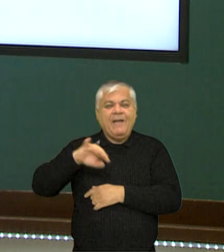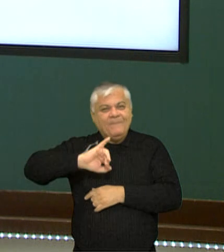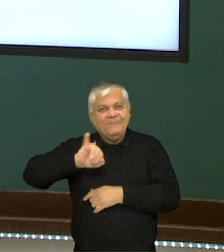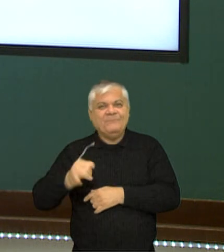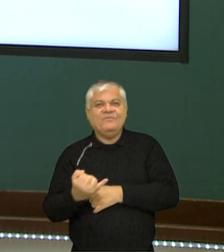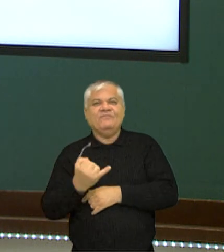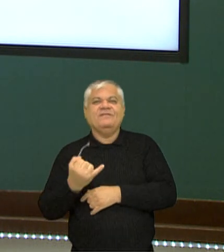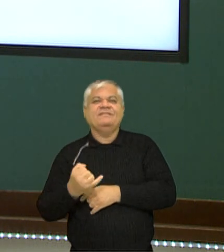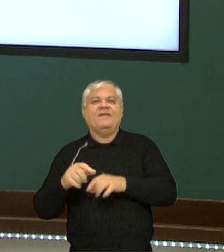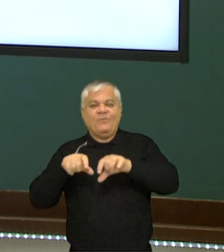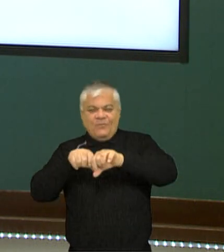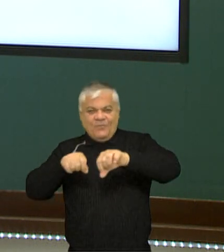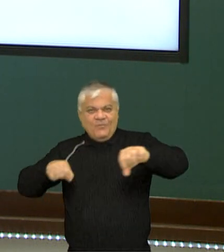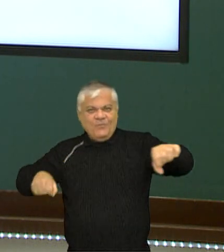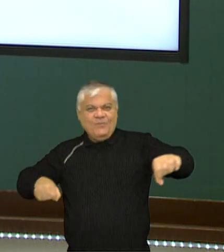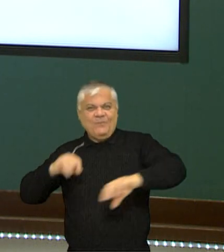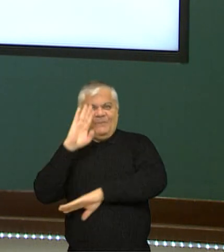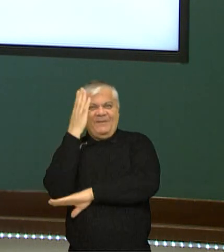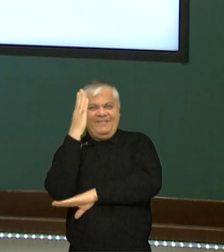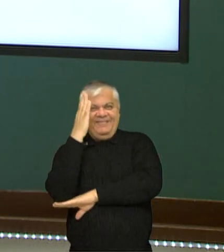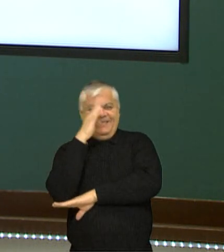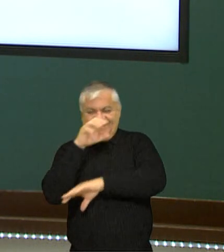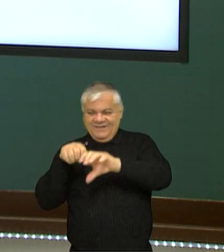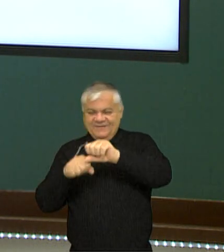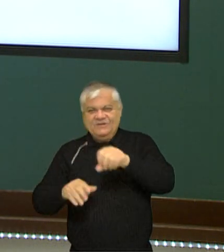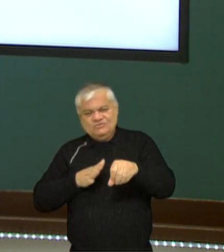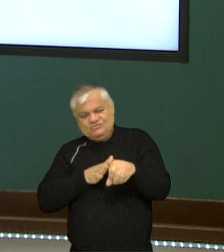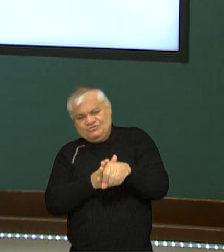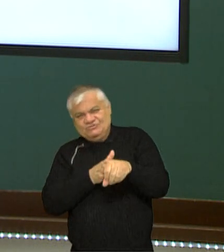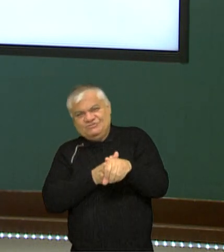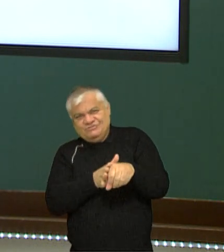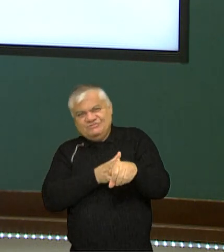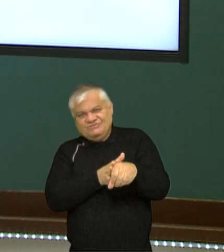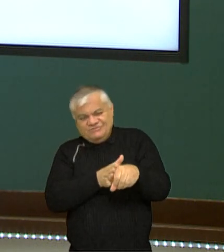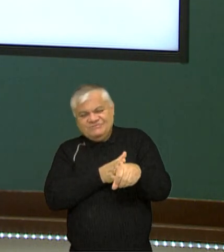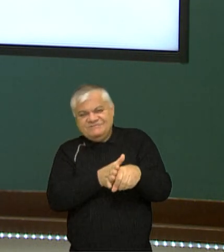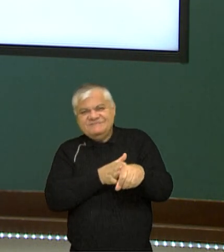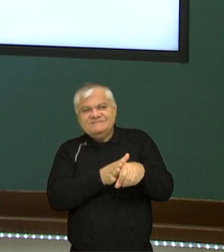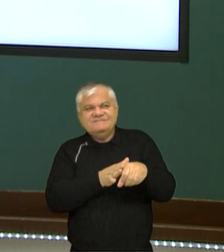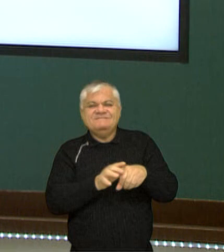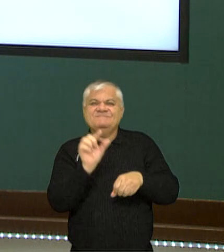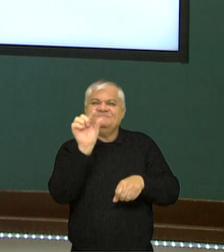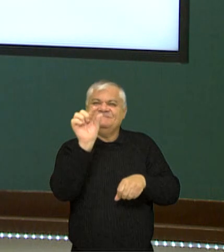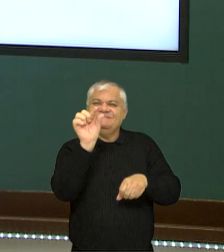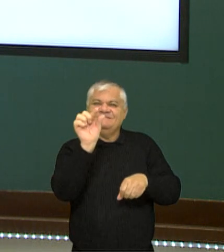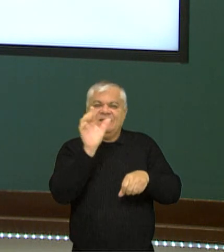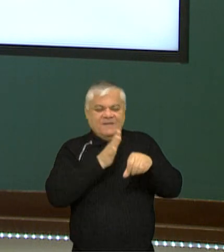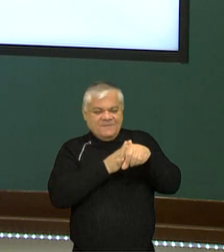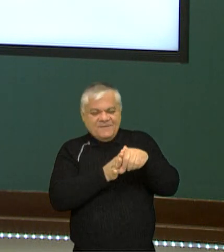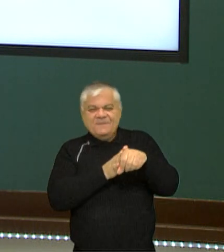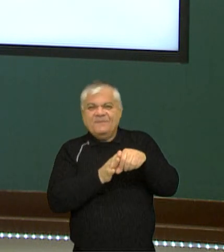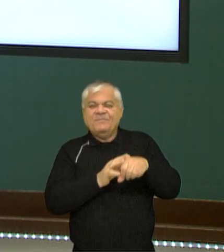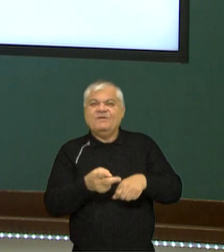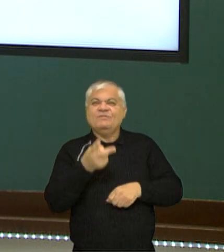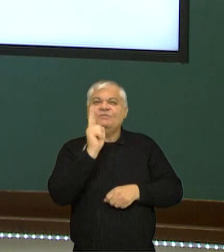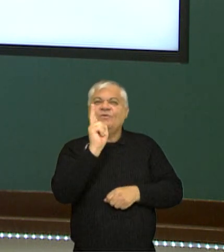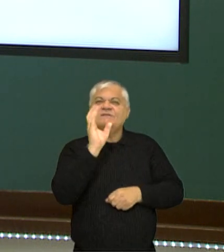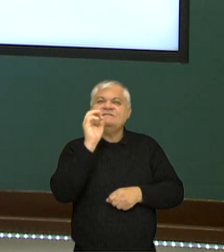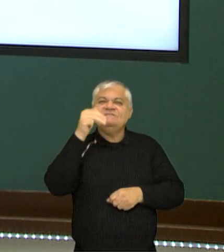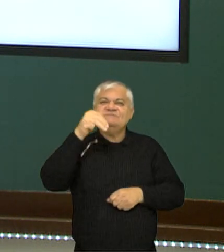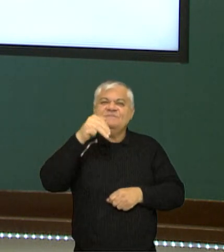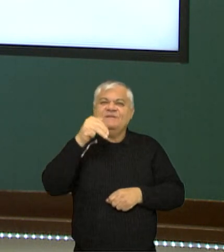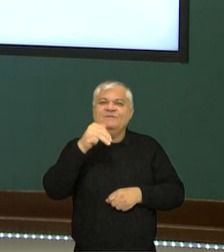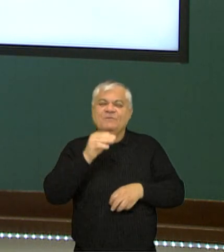de vassoura e eu cortei o cabo de vassoura em pedacinhos de 2 centímetros de